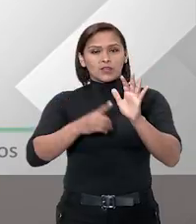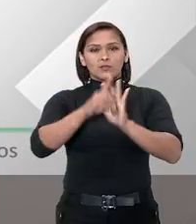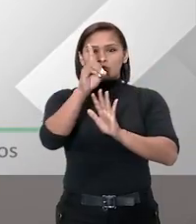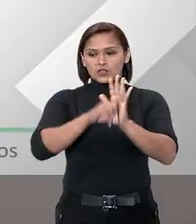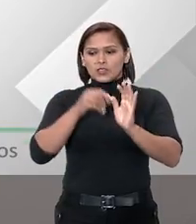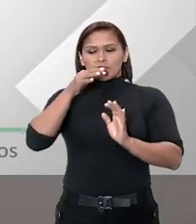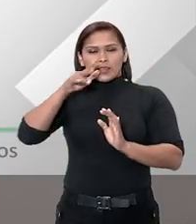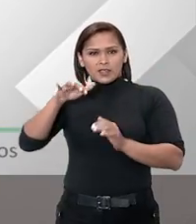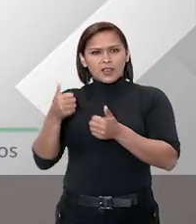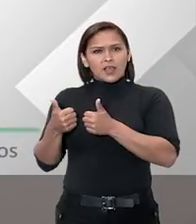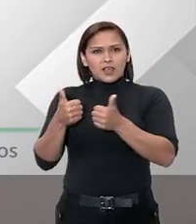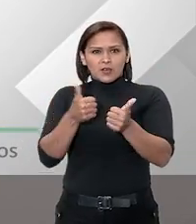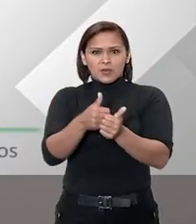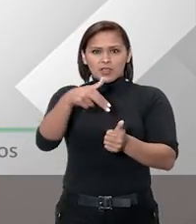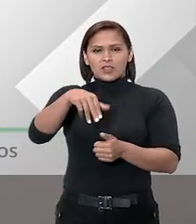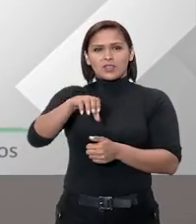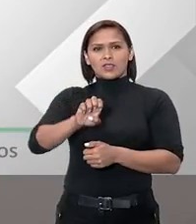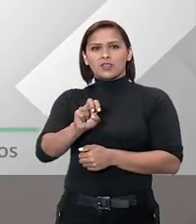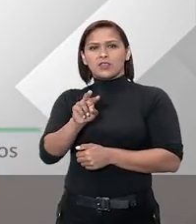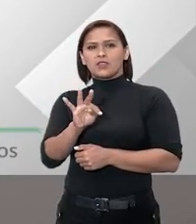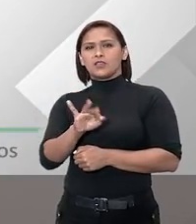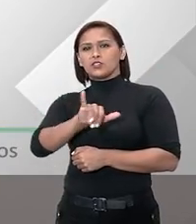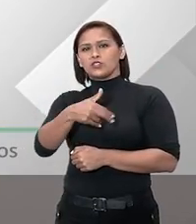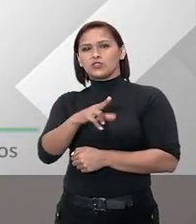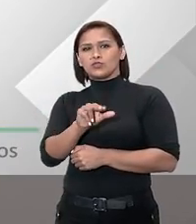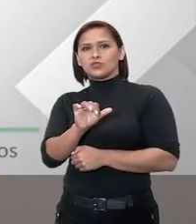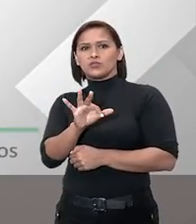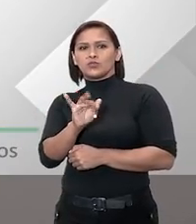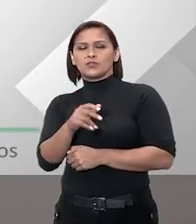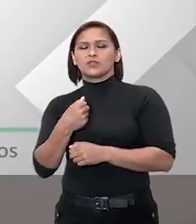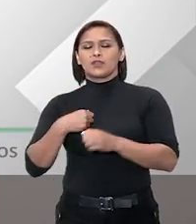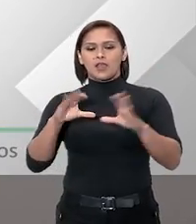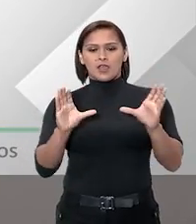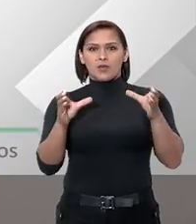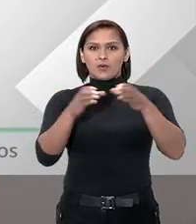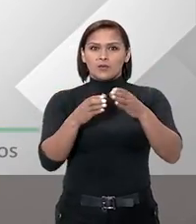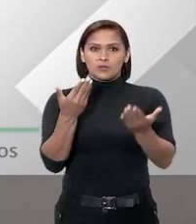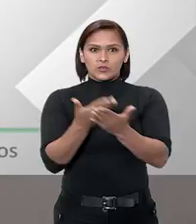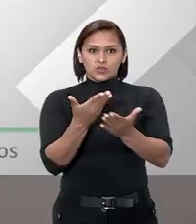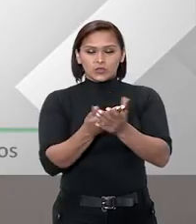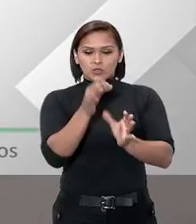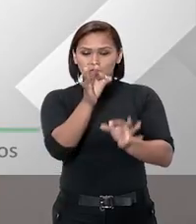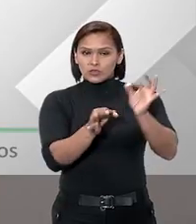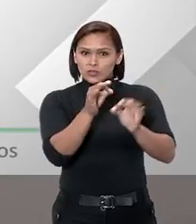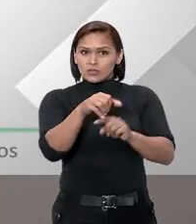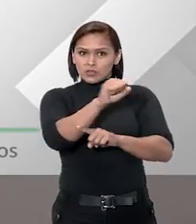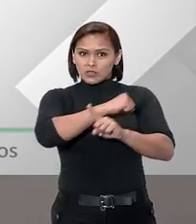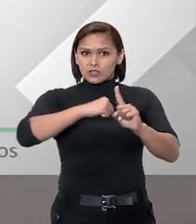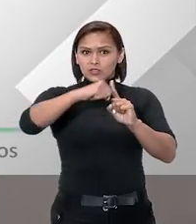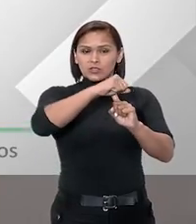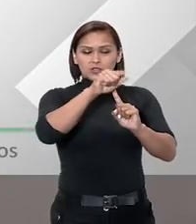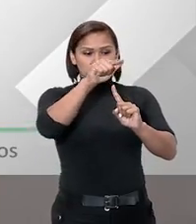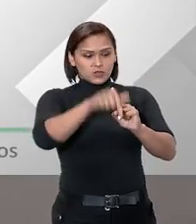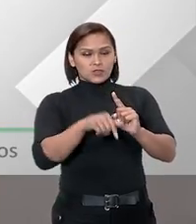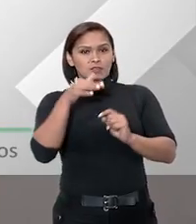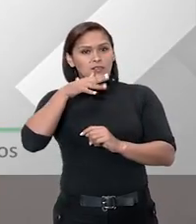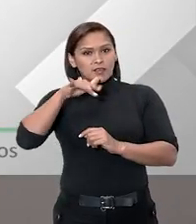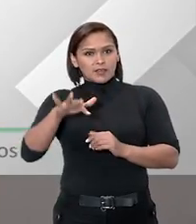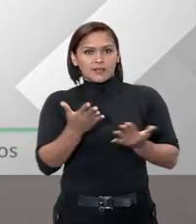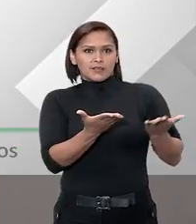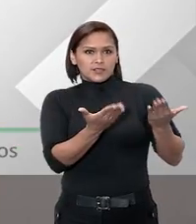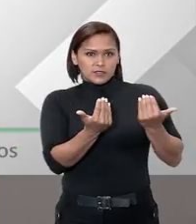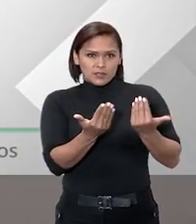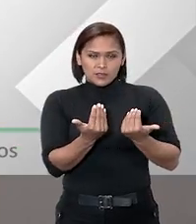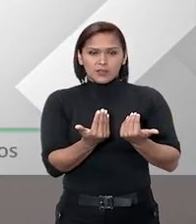da criança acompanhe o NEJUSCA da UFSC, que é o núcleo de estudo jurídico e social da criança e